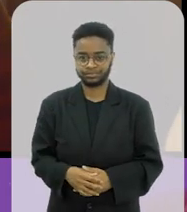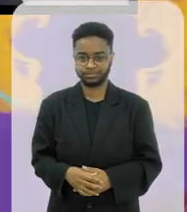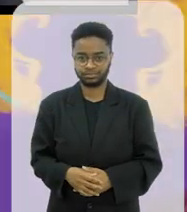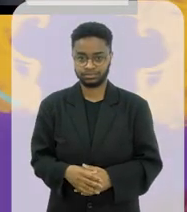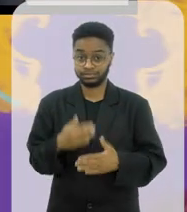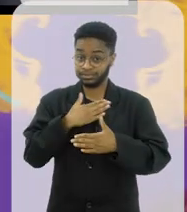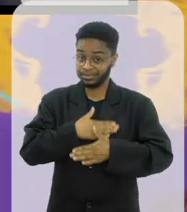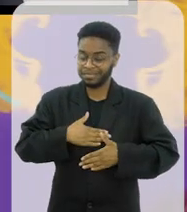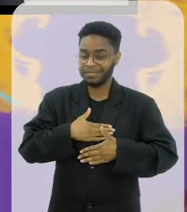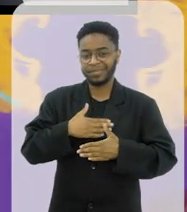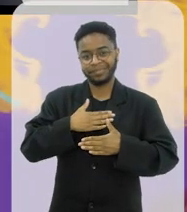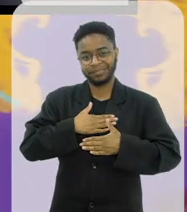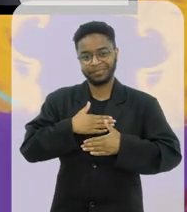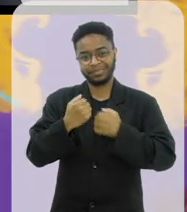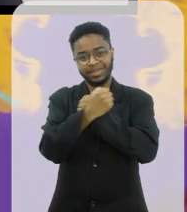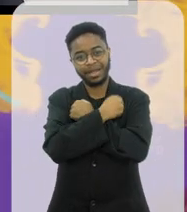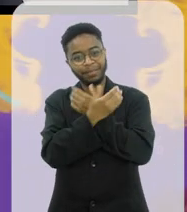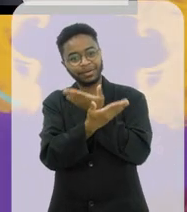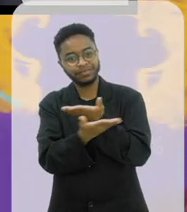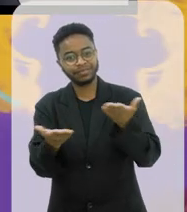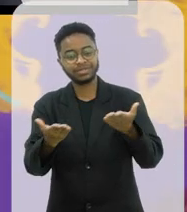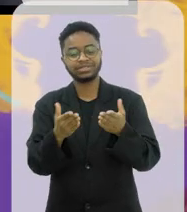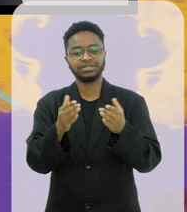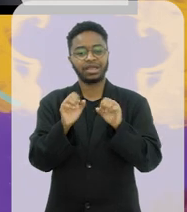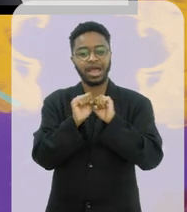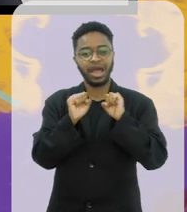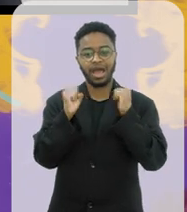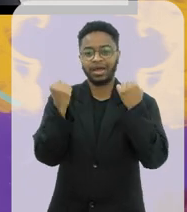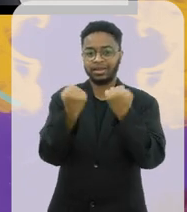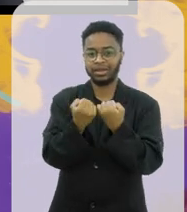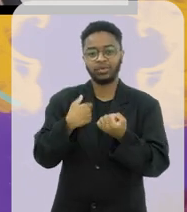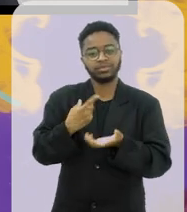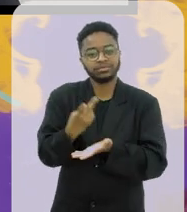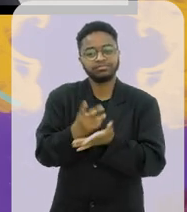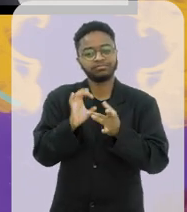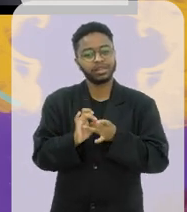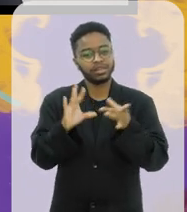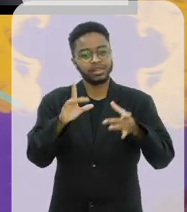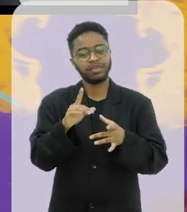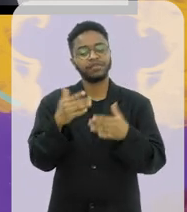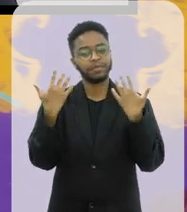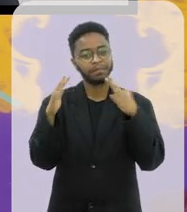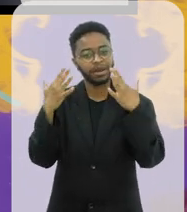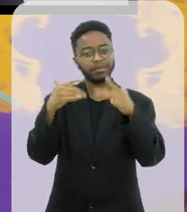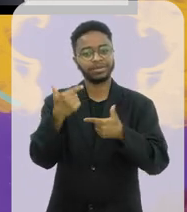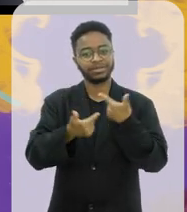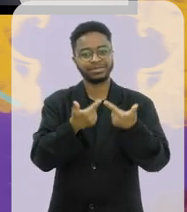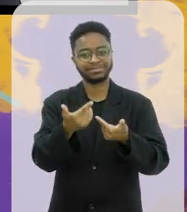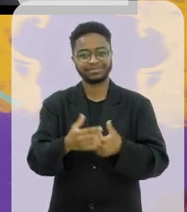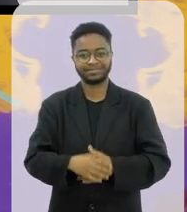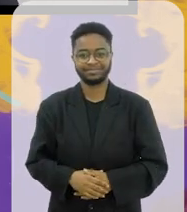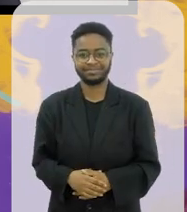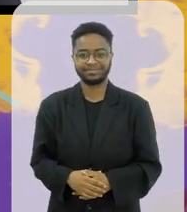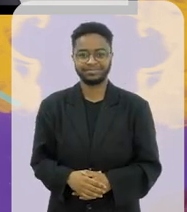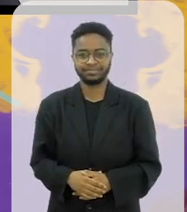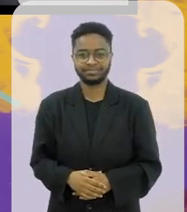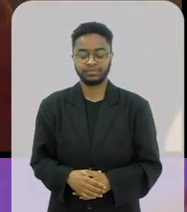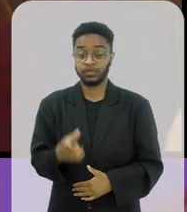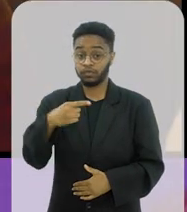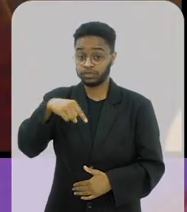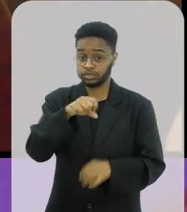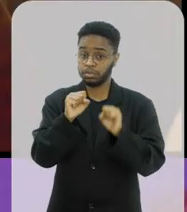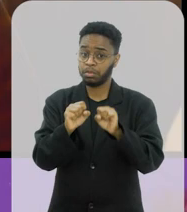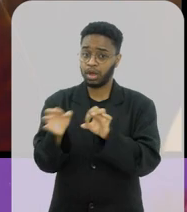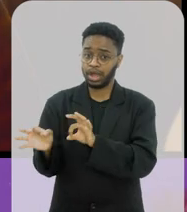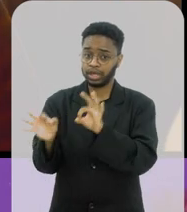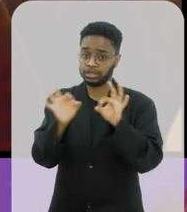oportunidade. Prazer foi todo meu. Um grande abraço para os amigos da Arena Esportiva. Estou sempre à disposição de vocês e parabéns pelo trabalho.